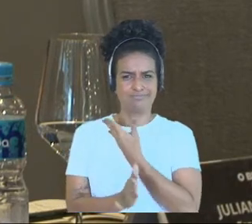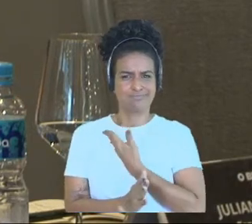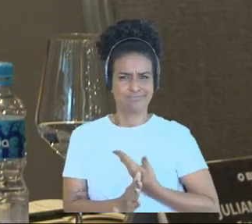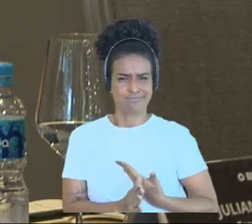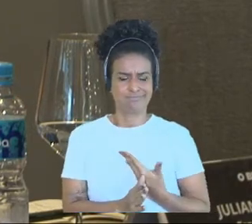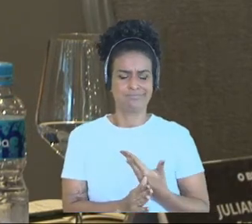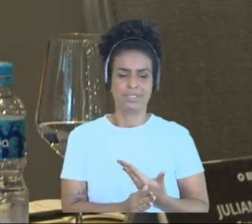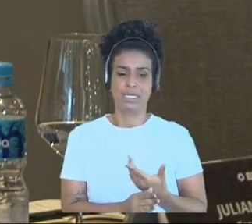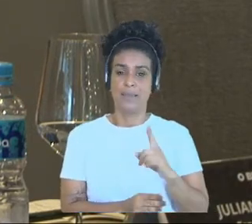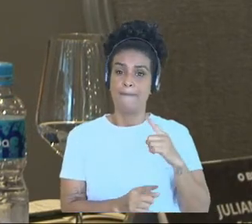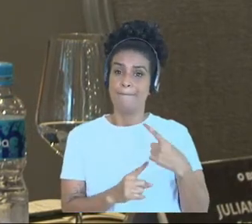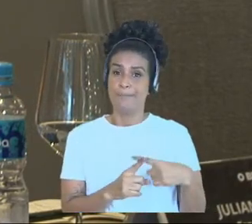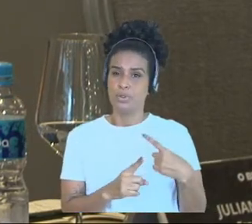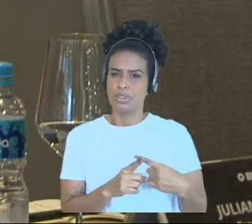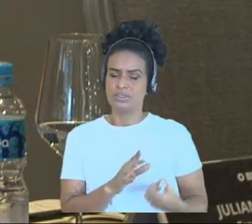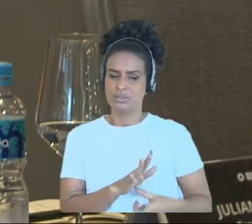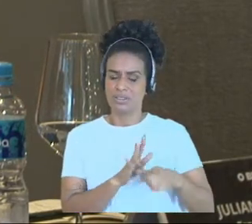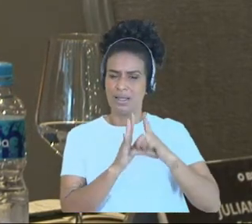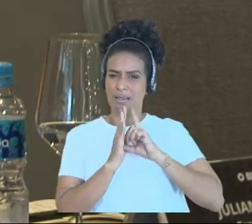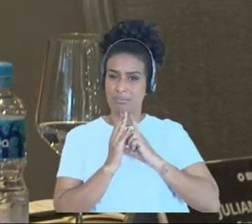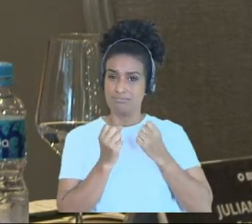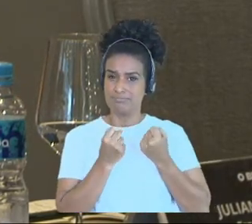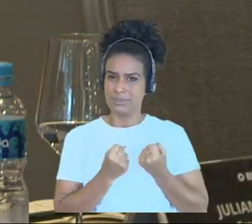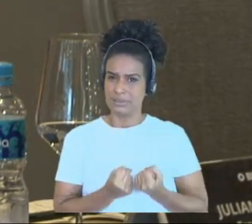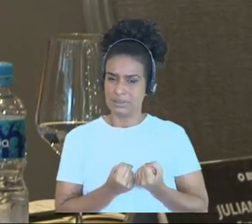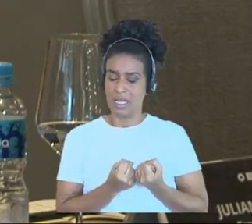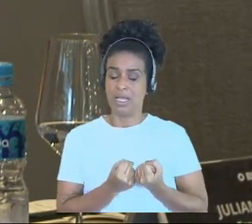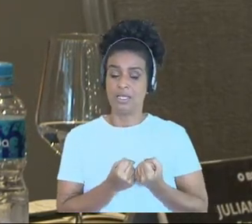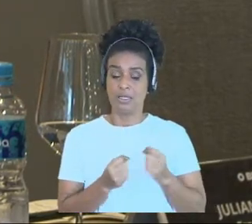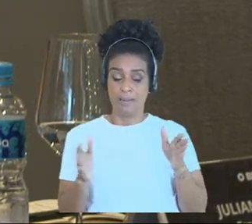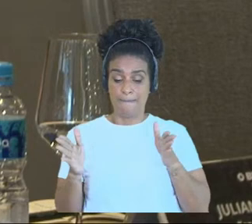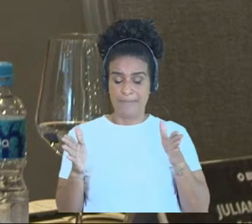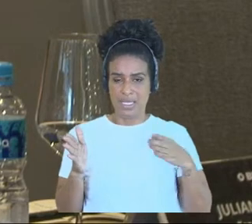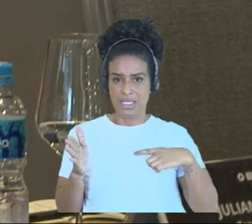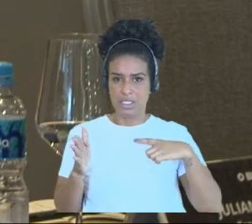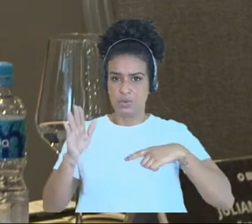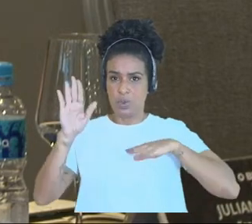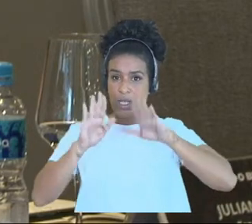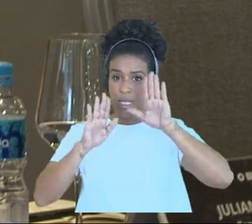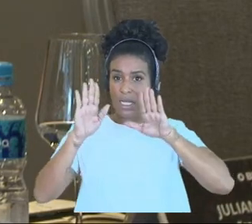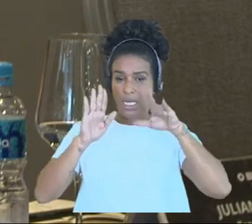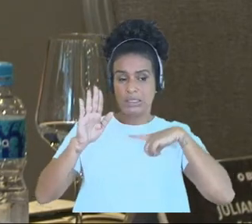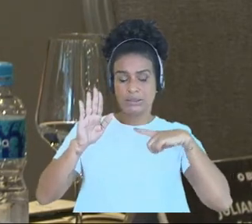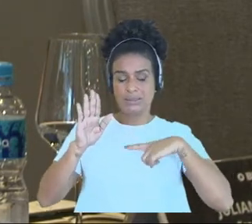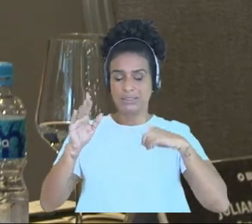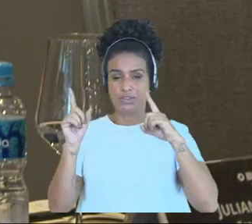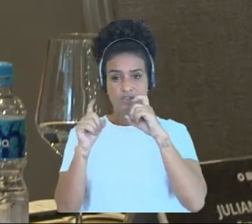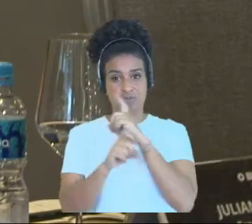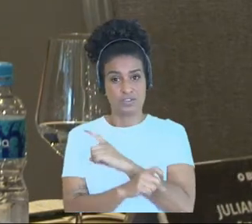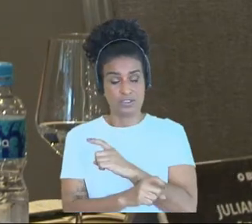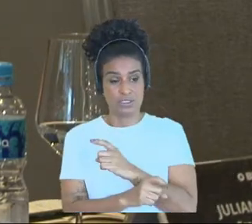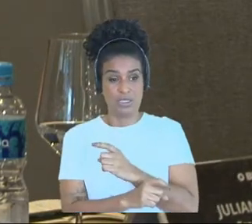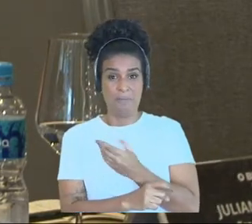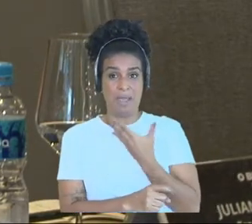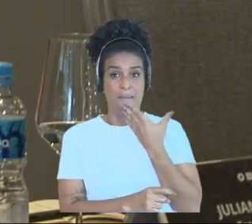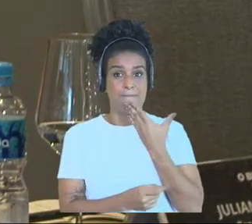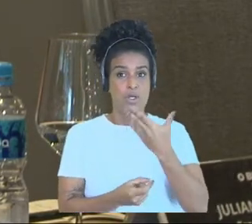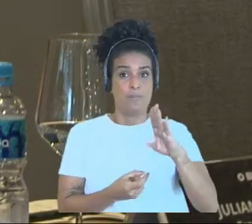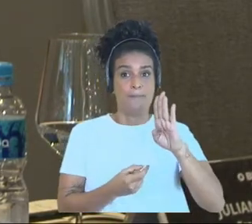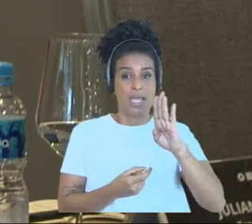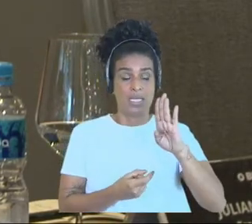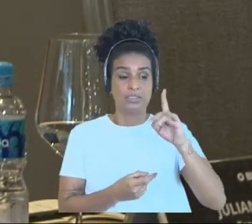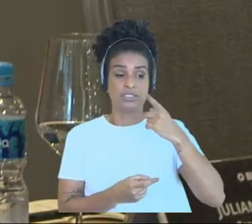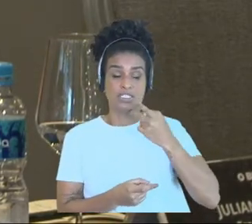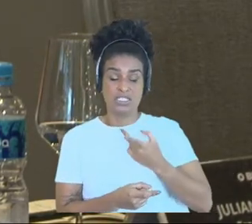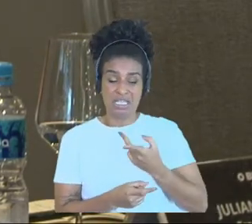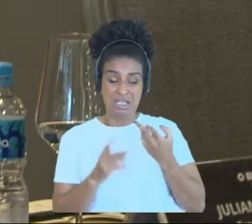porque eles já eram grandes e eles se acumularam durante o período eleitoral. A gente viu aí um leilão de promessas de cunho